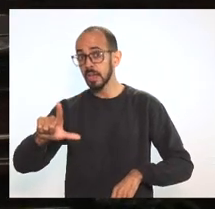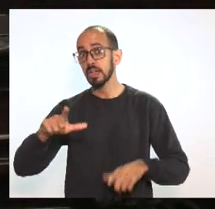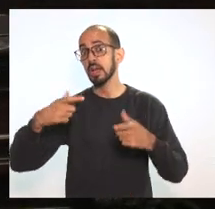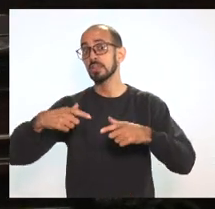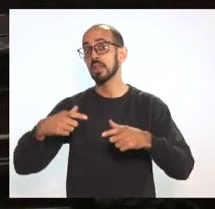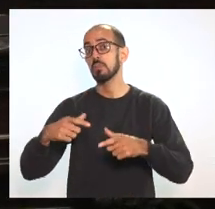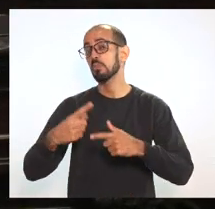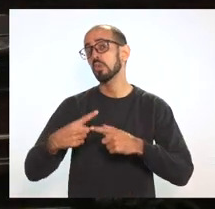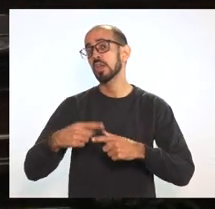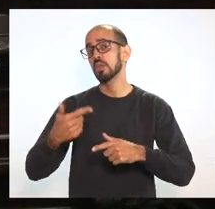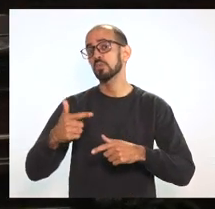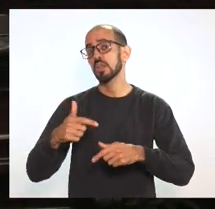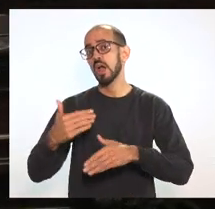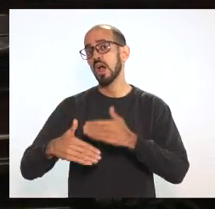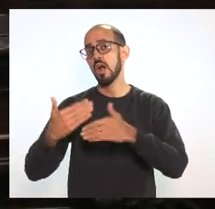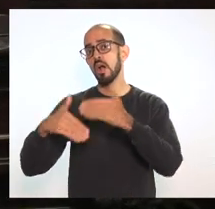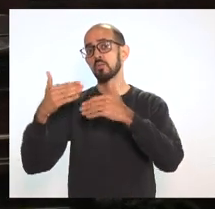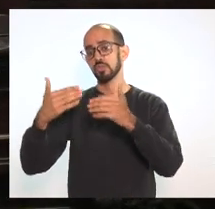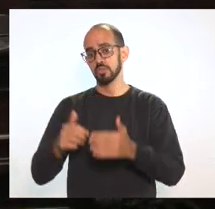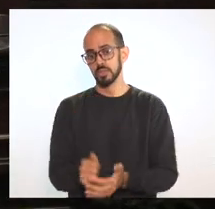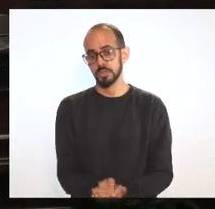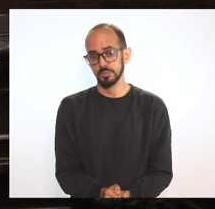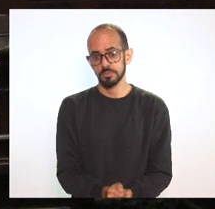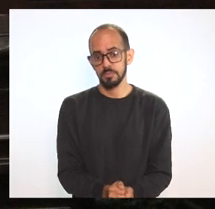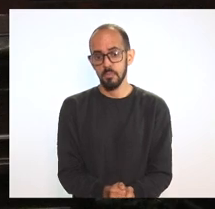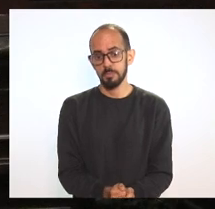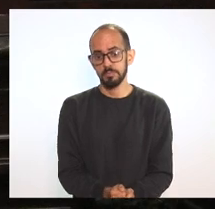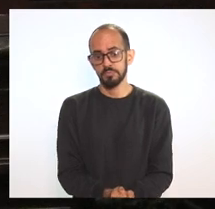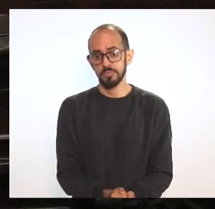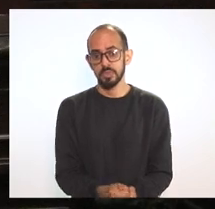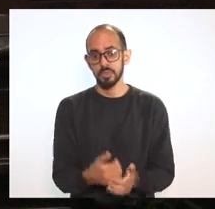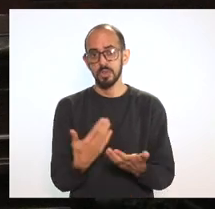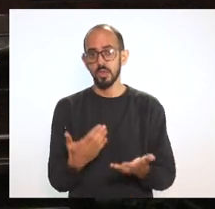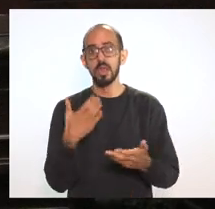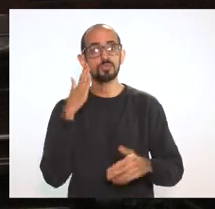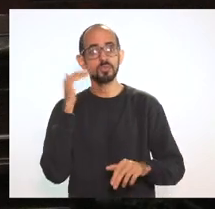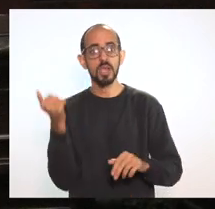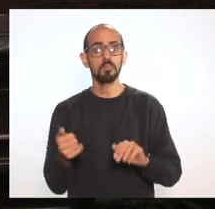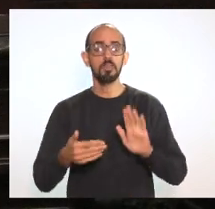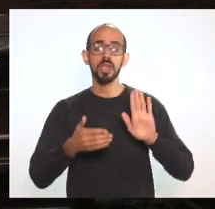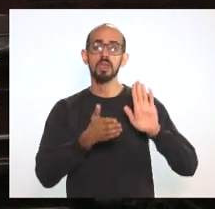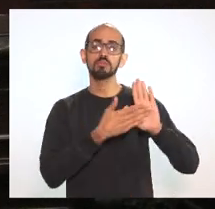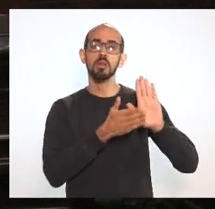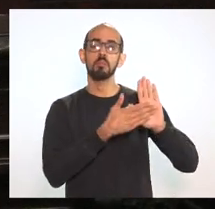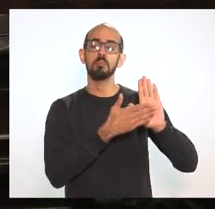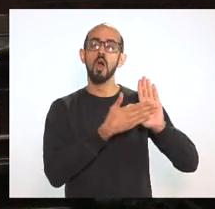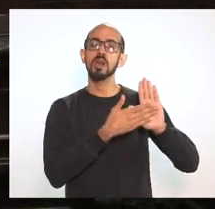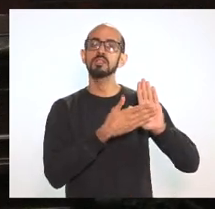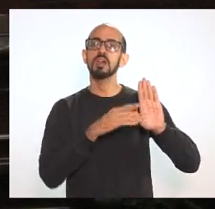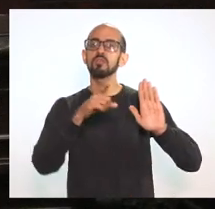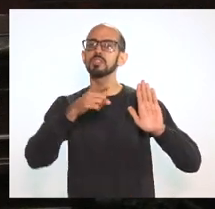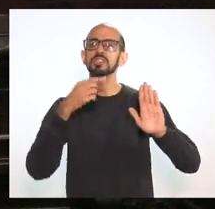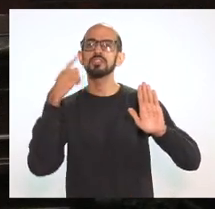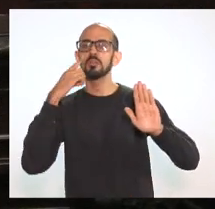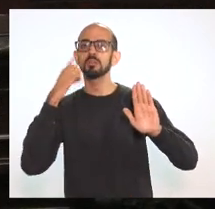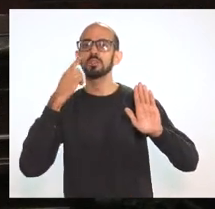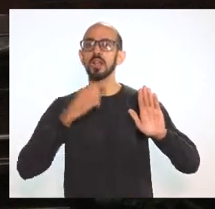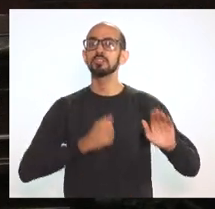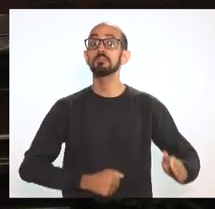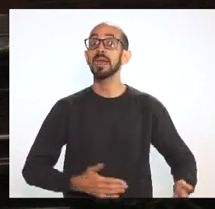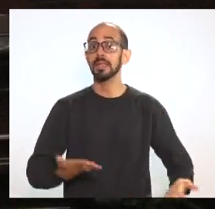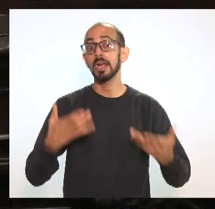PDL não andou. E eu faço mais uma proposta aqui a vocês, parlamentares hipócritas. Vamos cancelar os